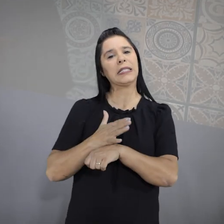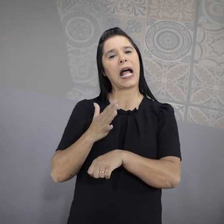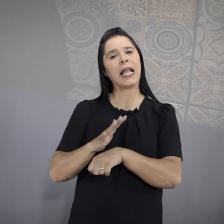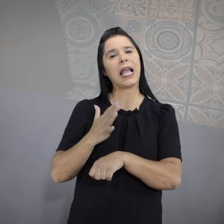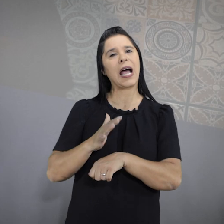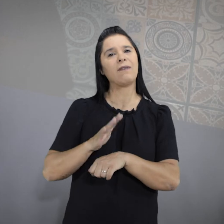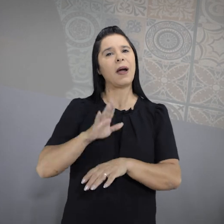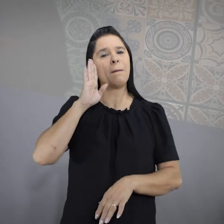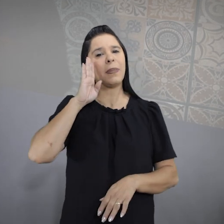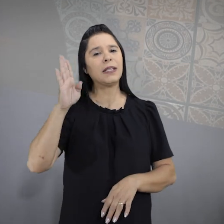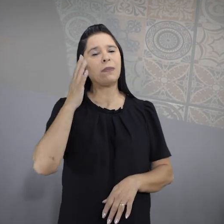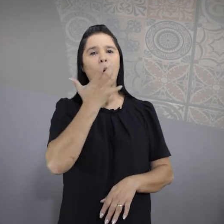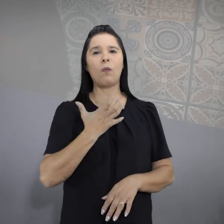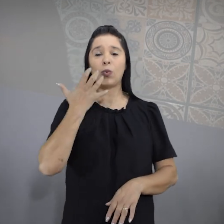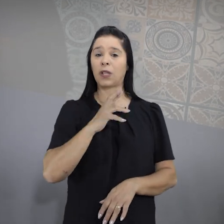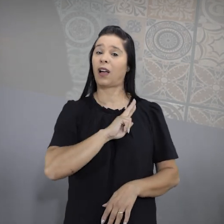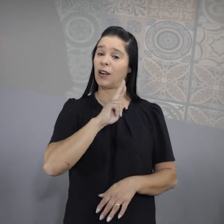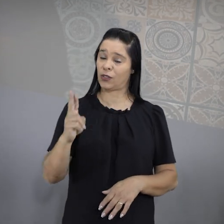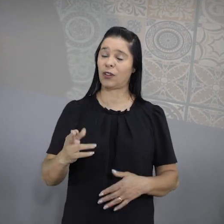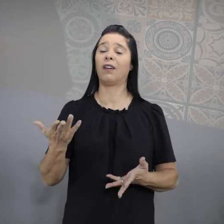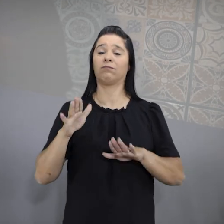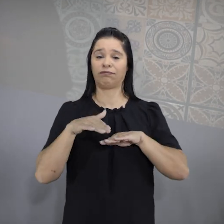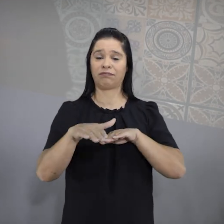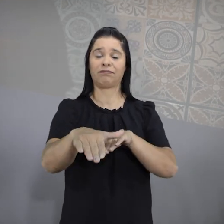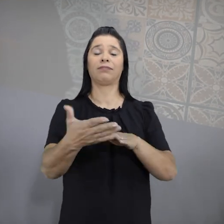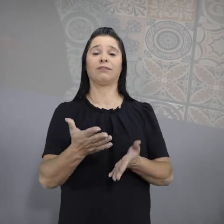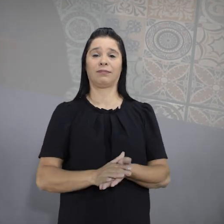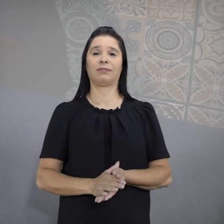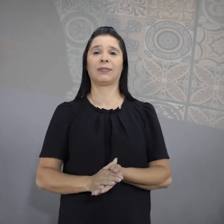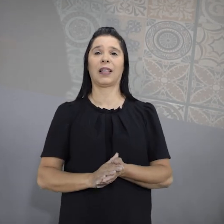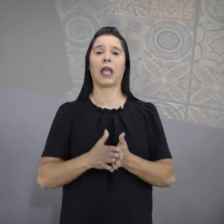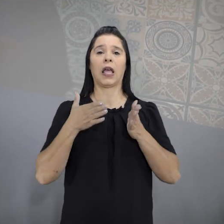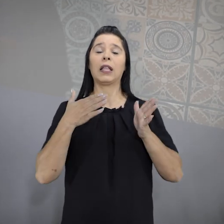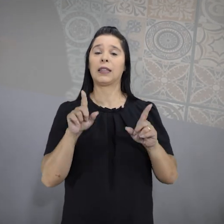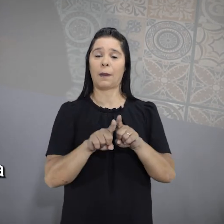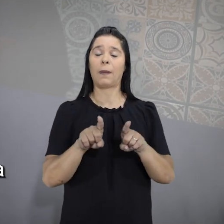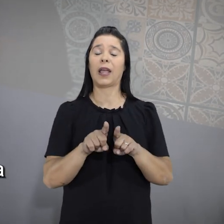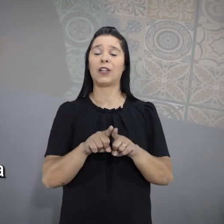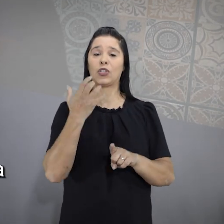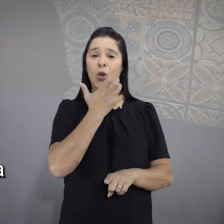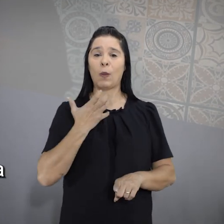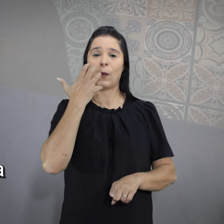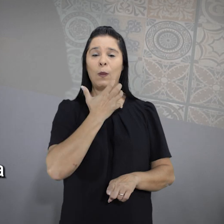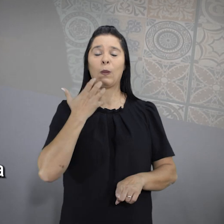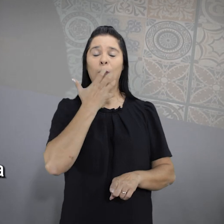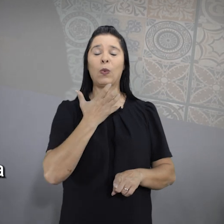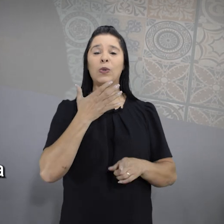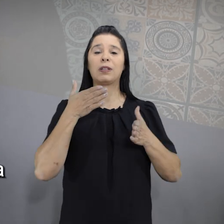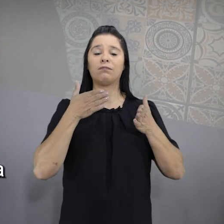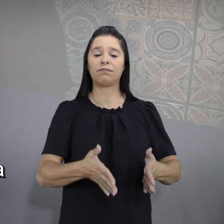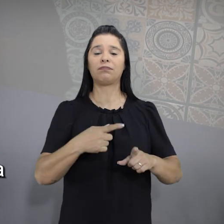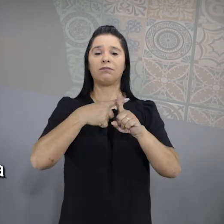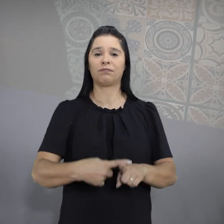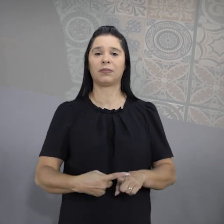mais tocava na banda lá era música até religiosa, né? Que saía em procissão, essas coisas. Enterro, a marcha fúnebre. A marcha fúnebre é uma que mais tocava no Bloco